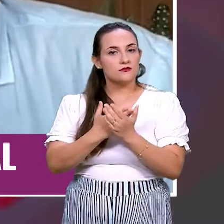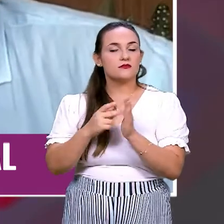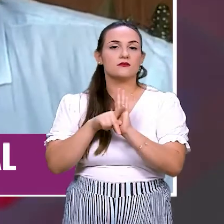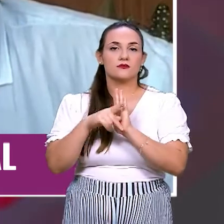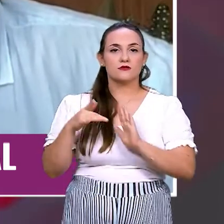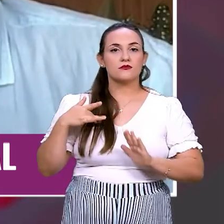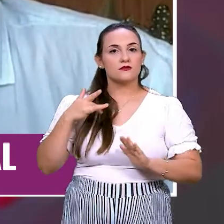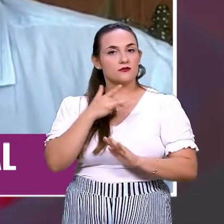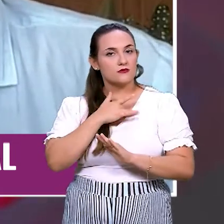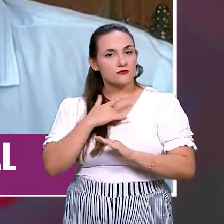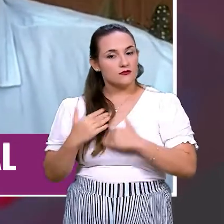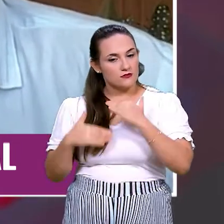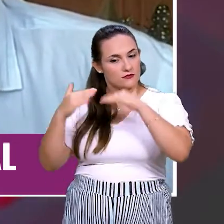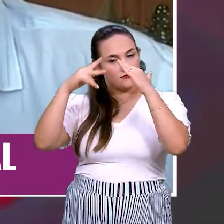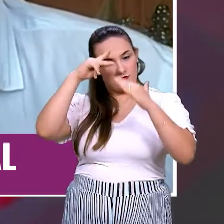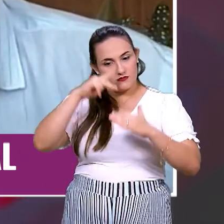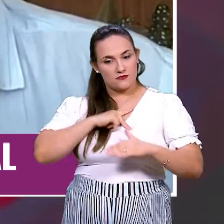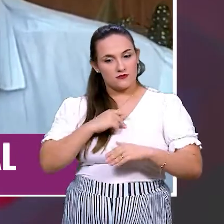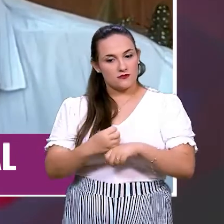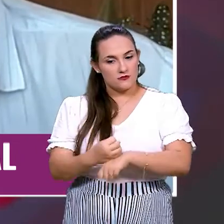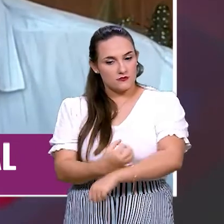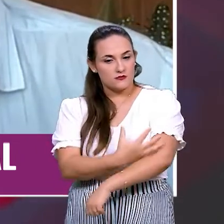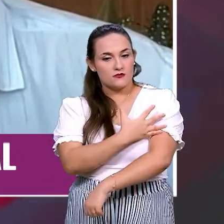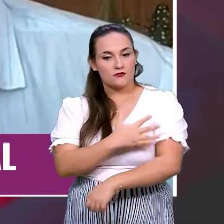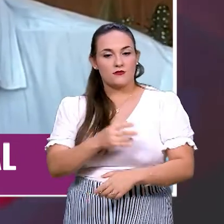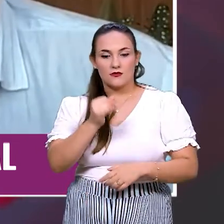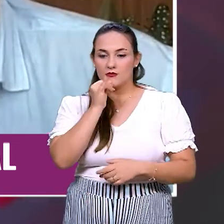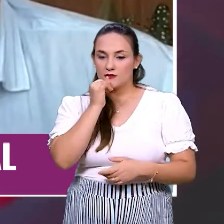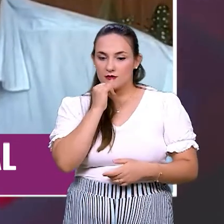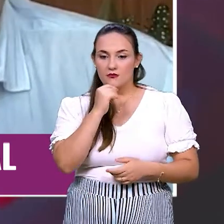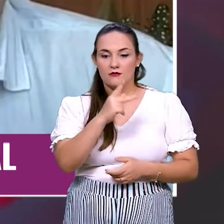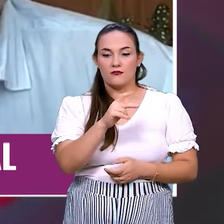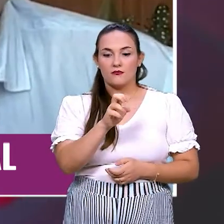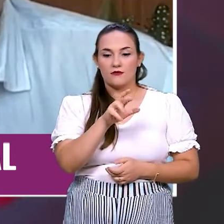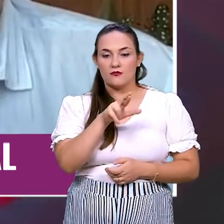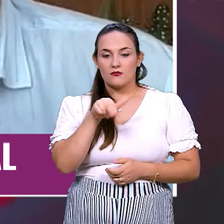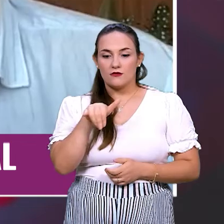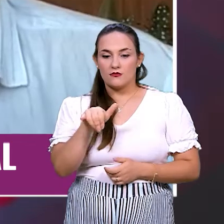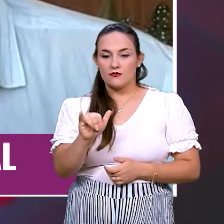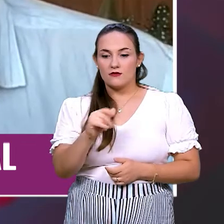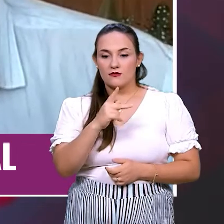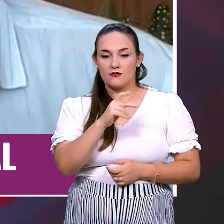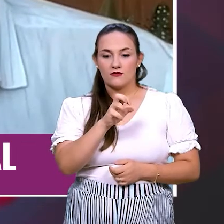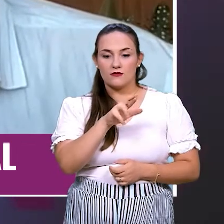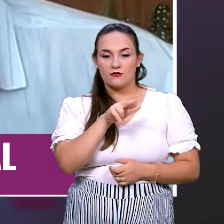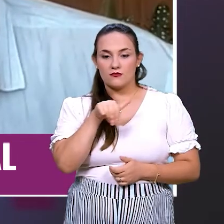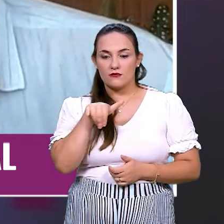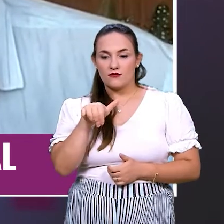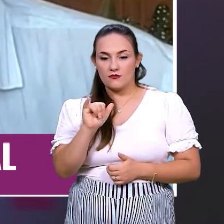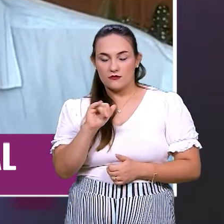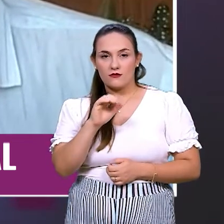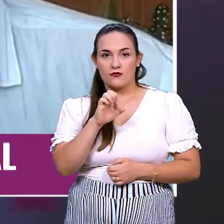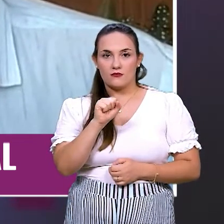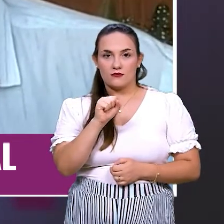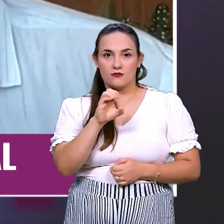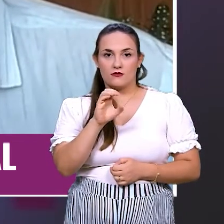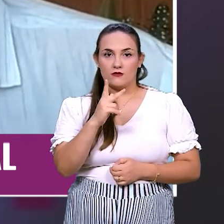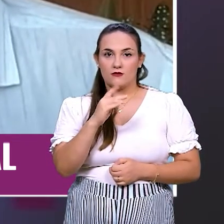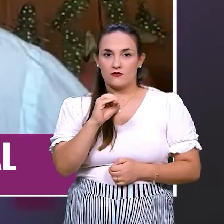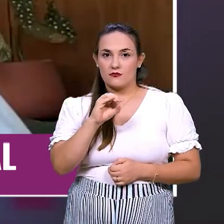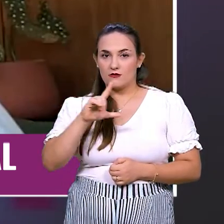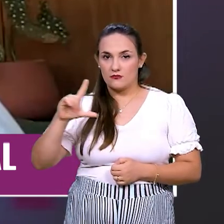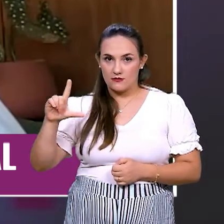à saúde, ao desenvolvimento socioemocional. A gente pode citar aqui o Perry Preschool. Gosto muito da